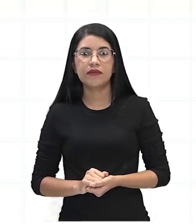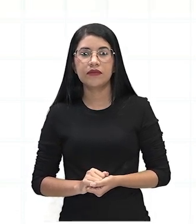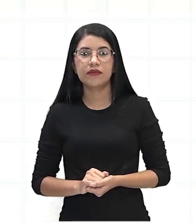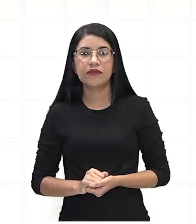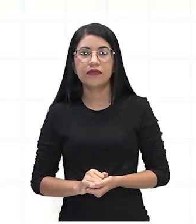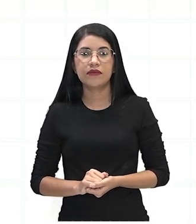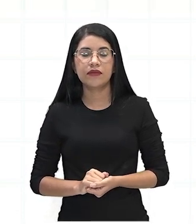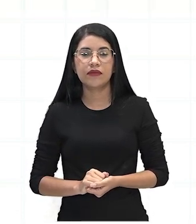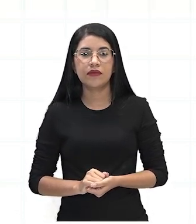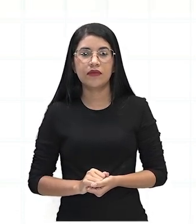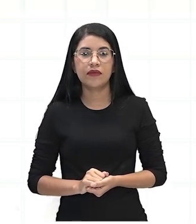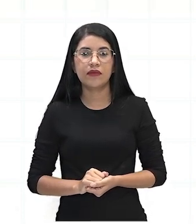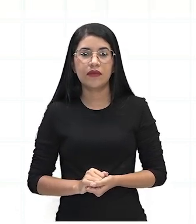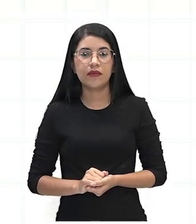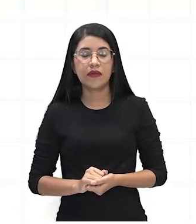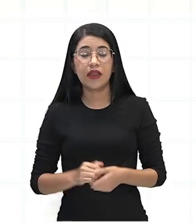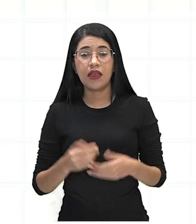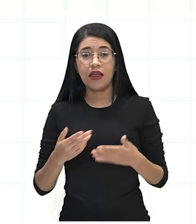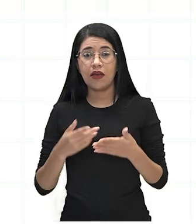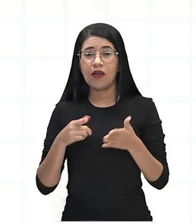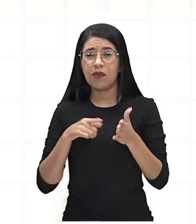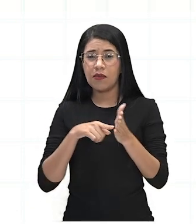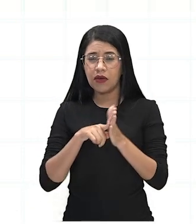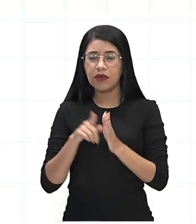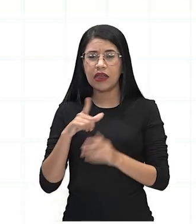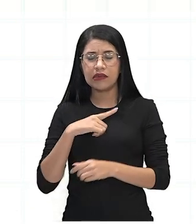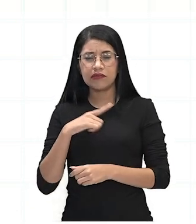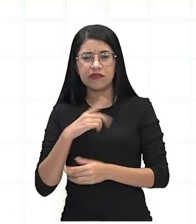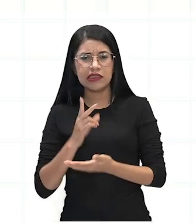Agora uma questão que é muito frequente em